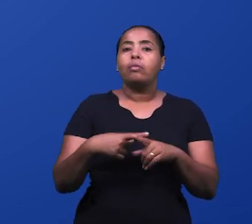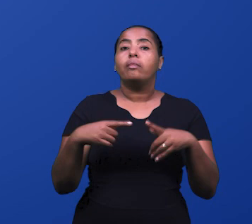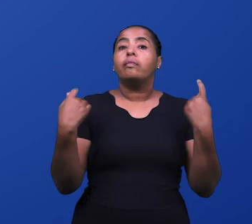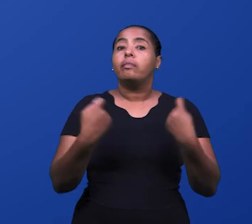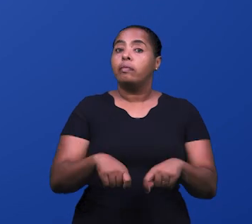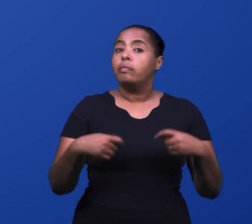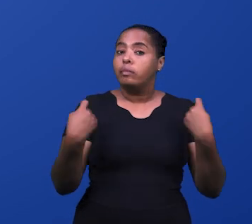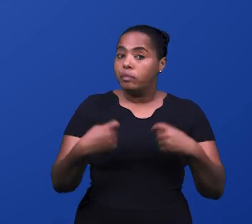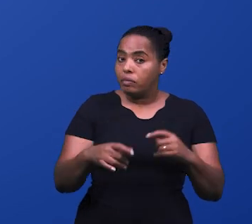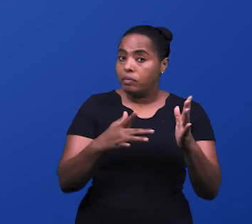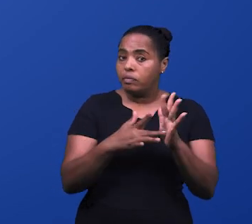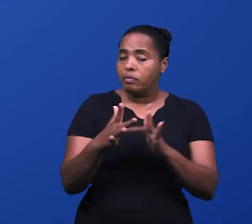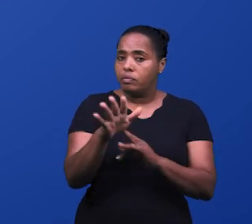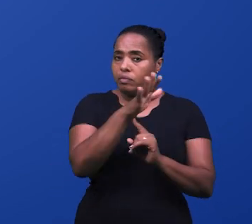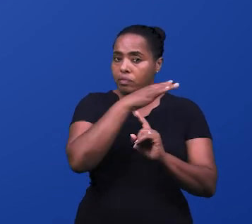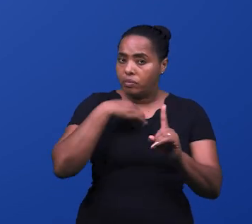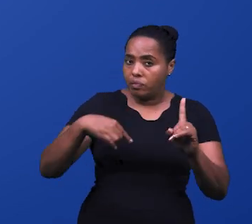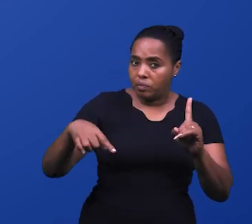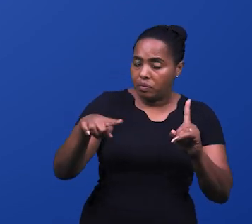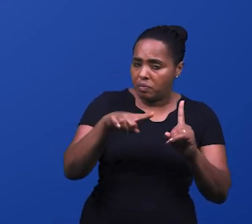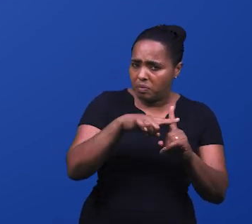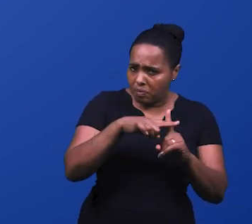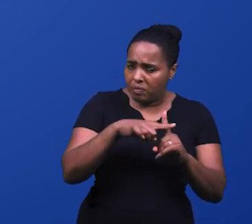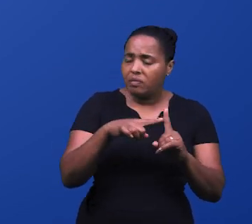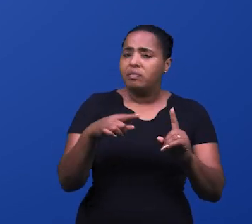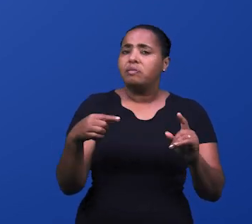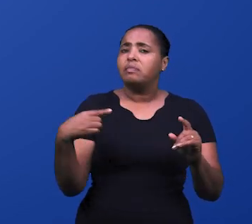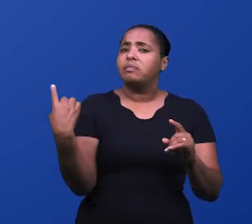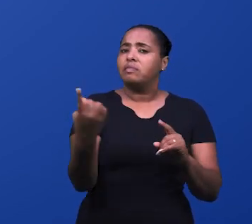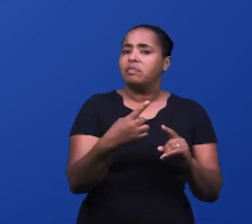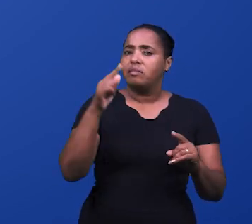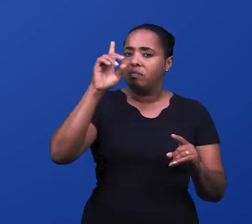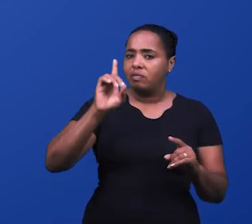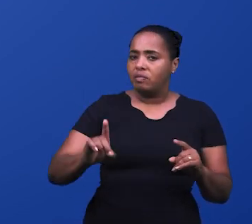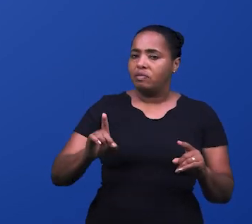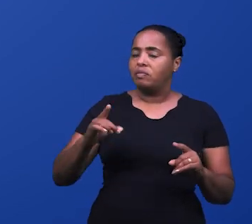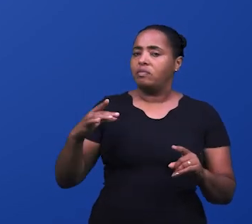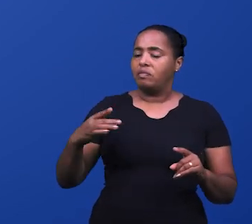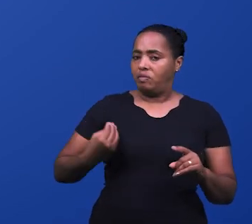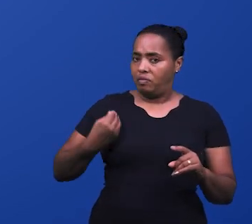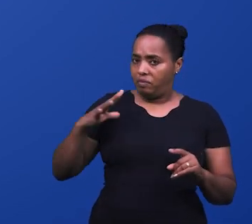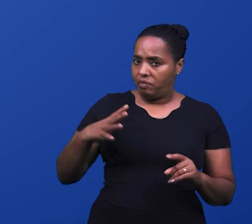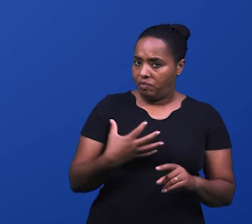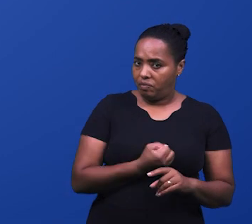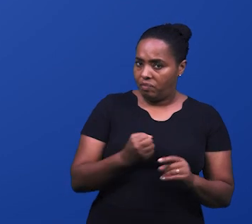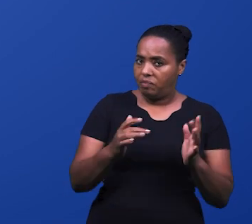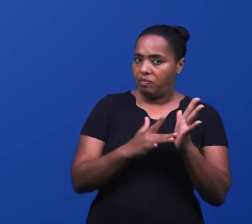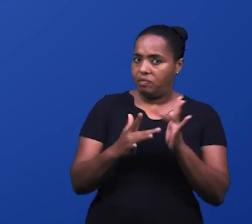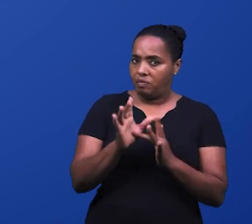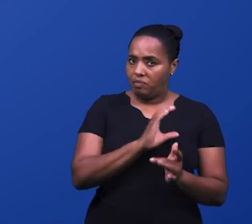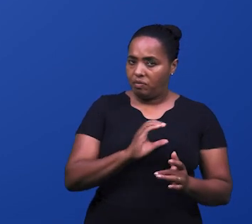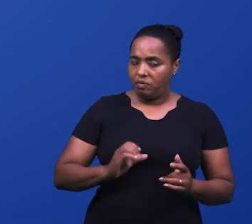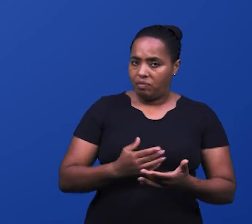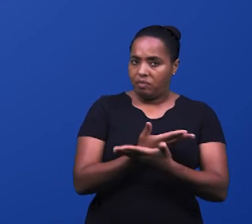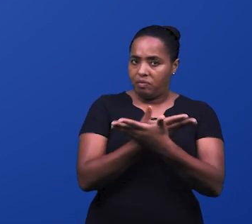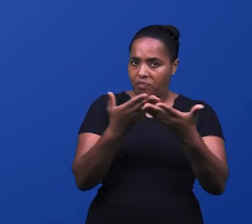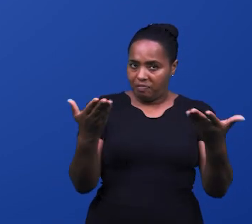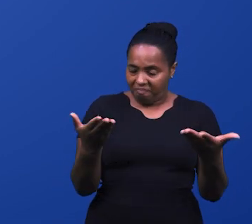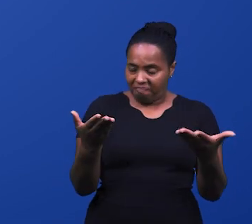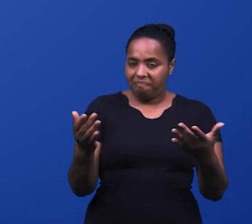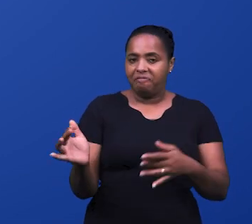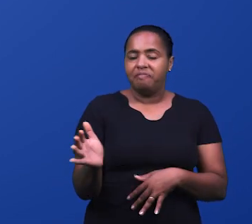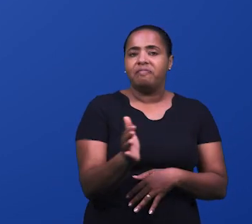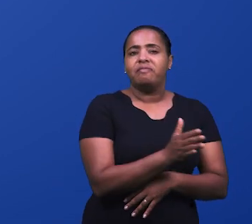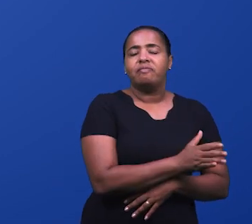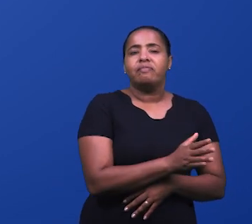Jesus morresse para que hoje nós pudéssemos ter vida eterna em Cristo Jesus. A paz do Senhor Jesus.